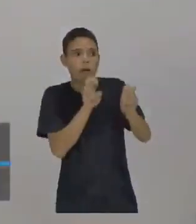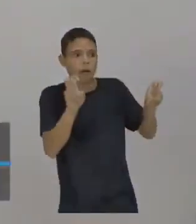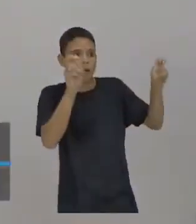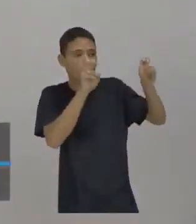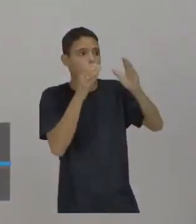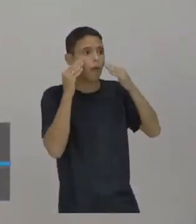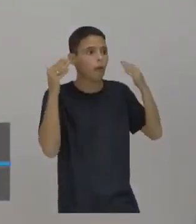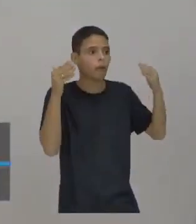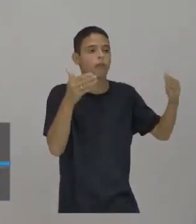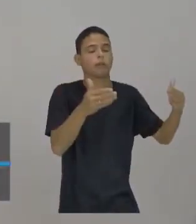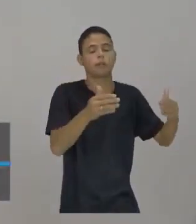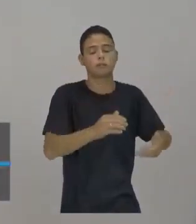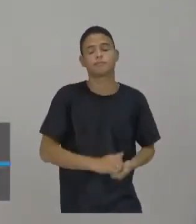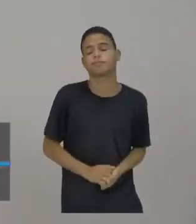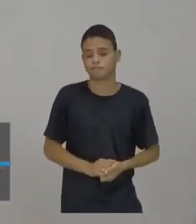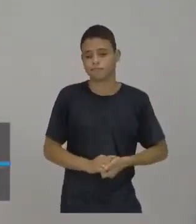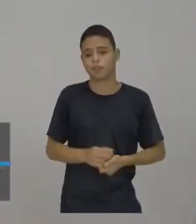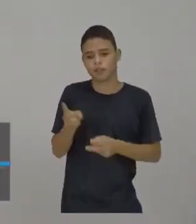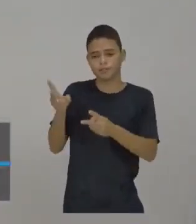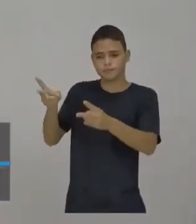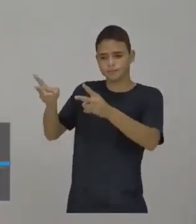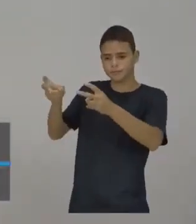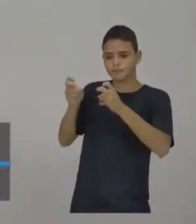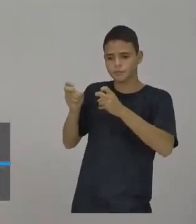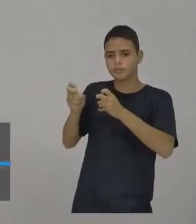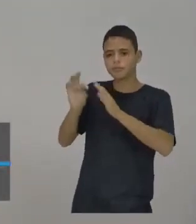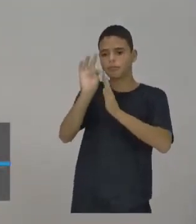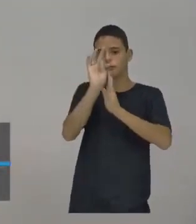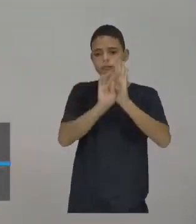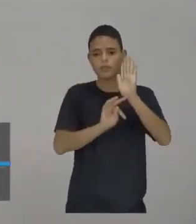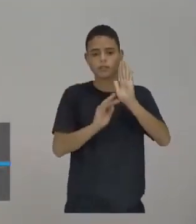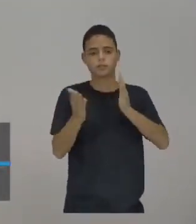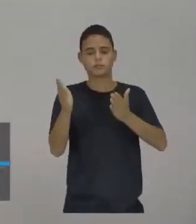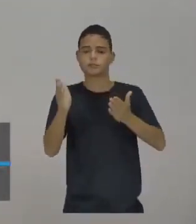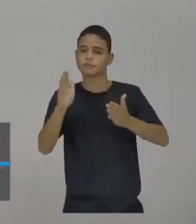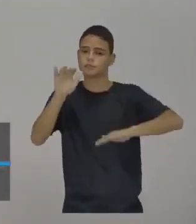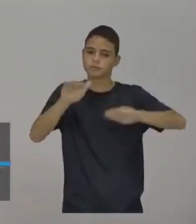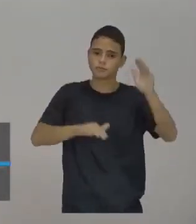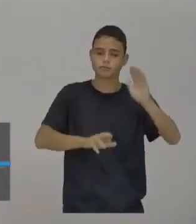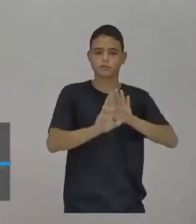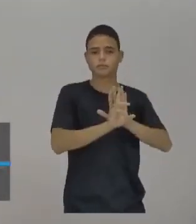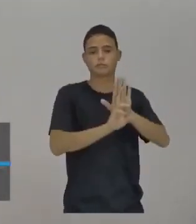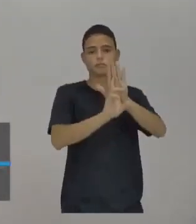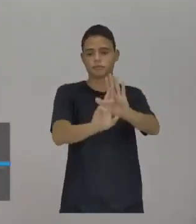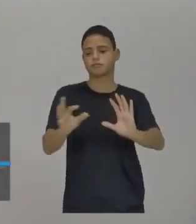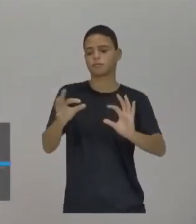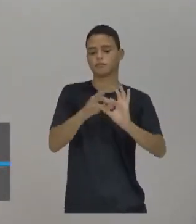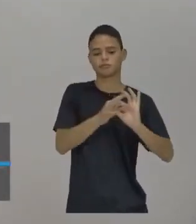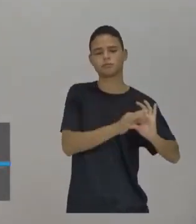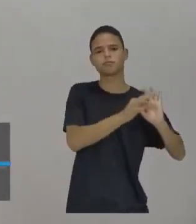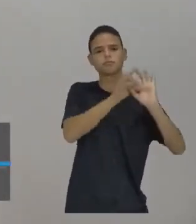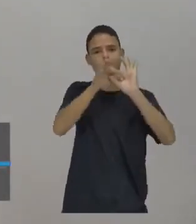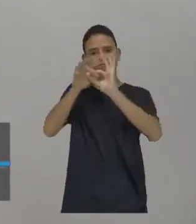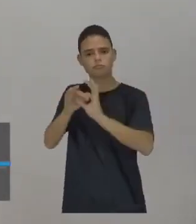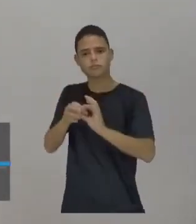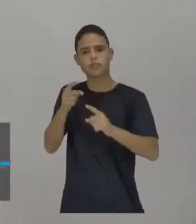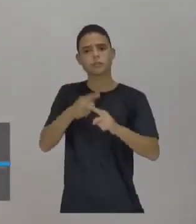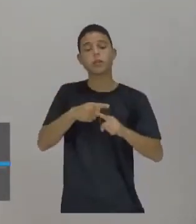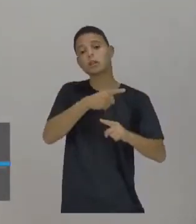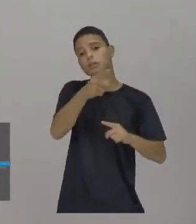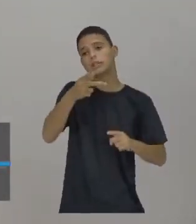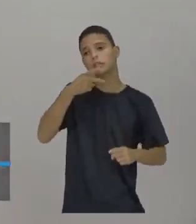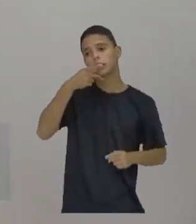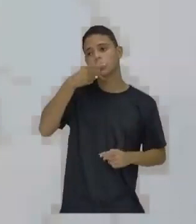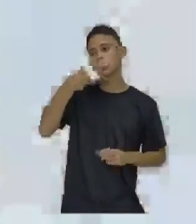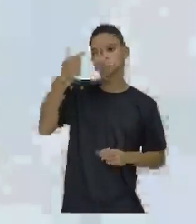que vocês notem outra coisa nesse texto, que às vezes a referência, a coesão, ela passa por você simplesmente não falar palavra nenhuma,